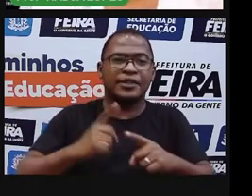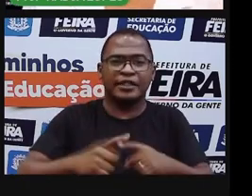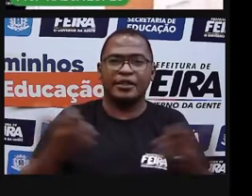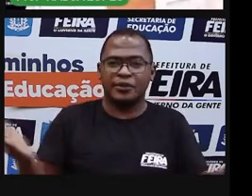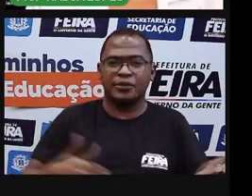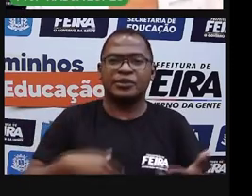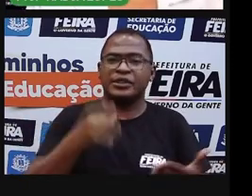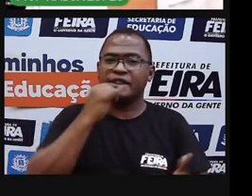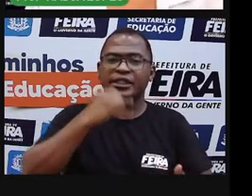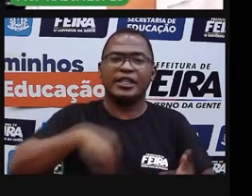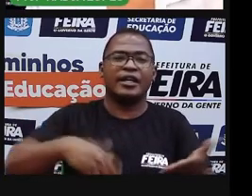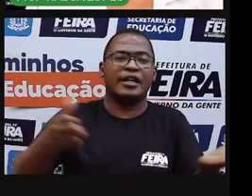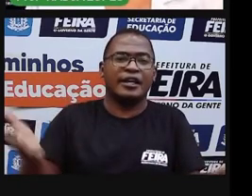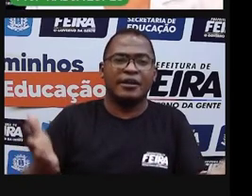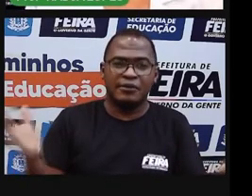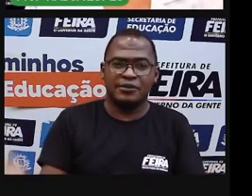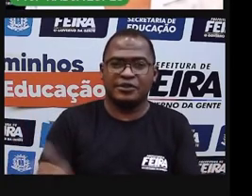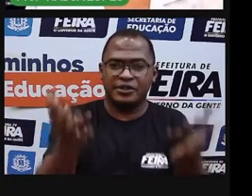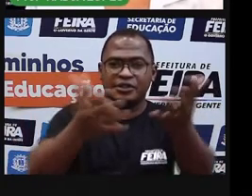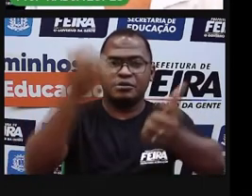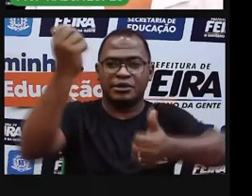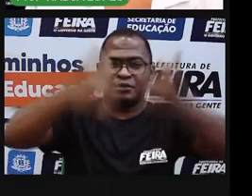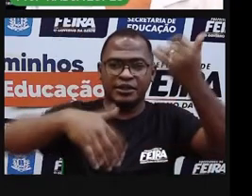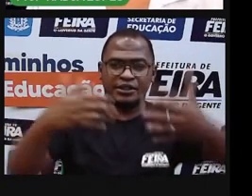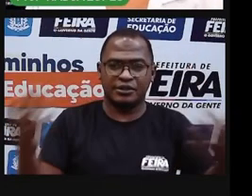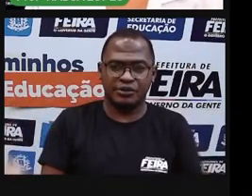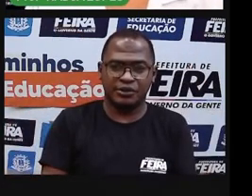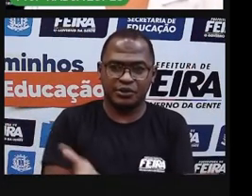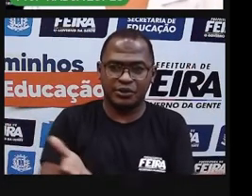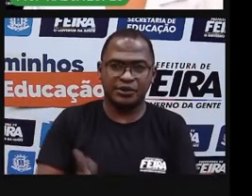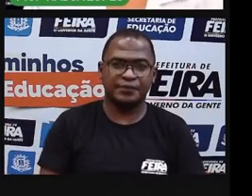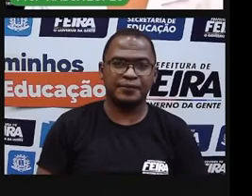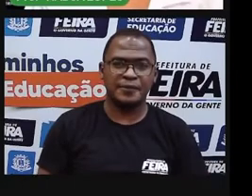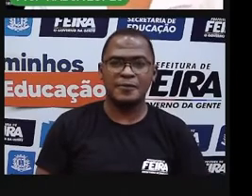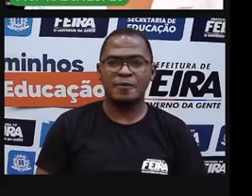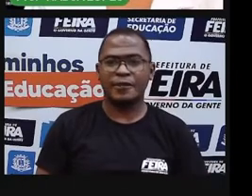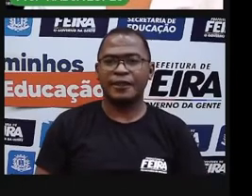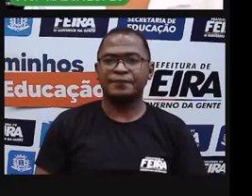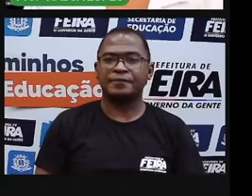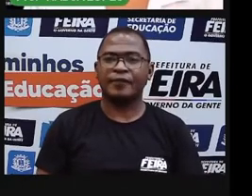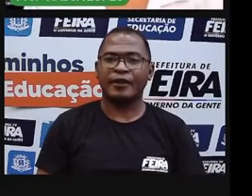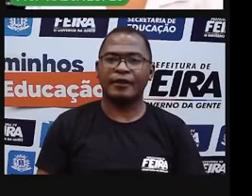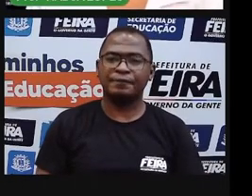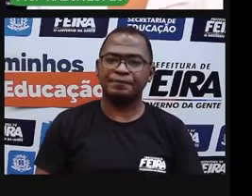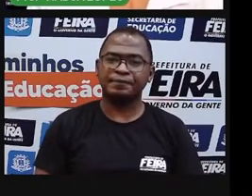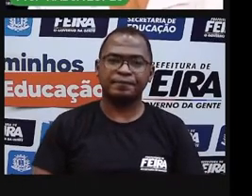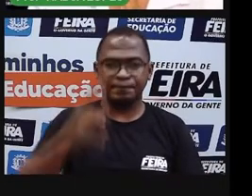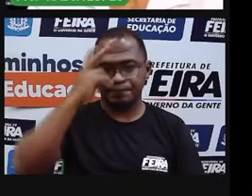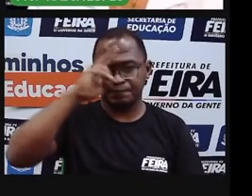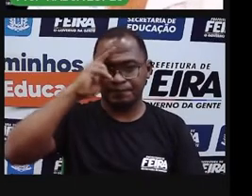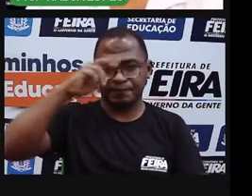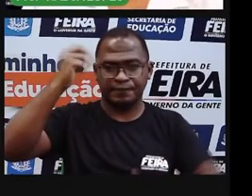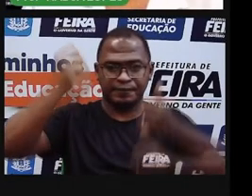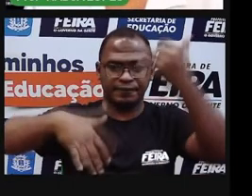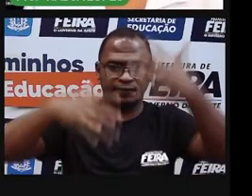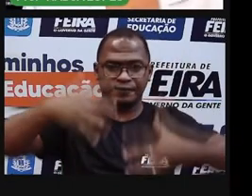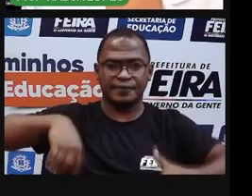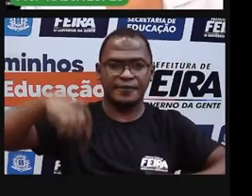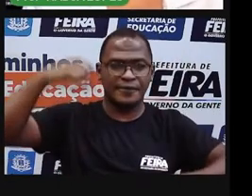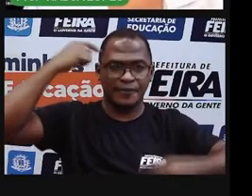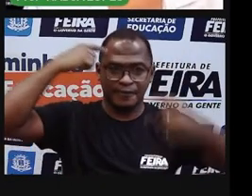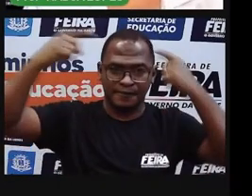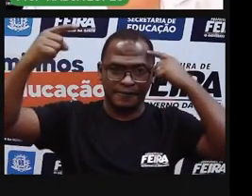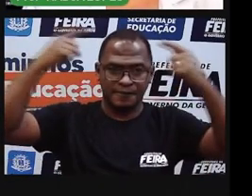mensagem que eu disse para você não voltar lá de hoje vamos rever né Eu falei para vocês em matemática ou fazer uma breve revisão